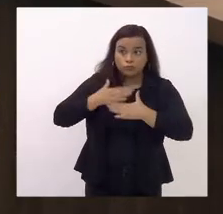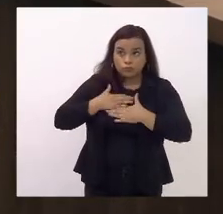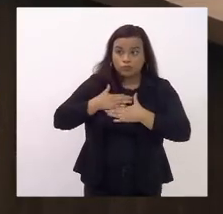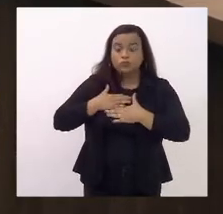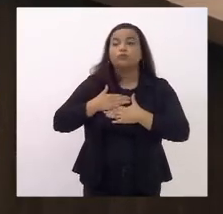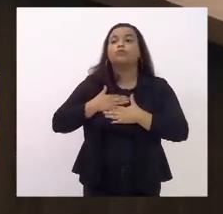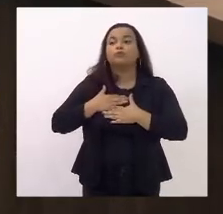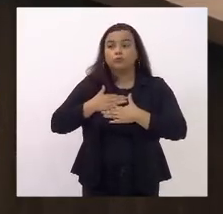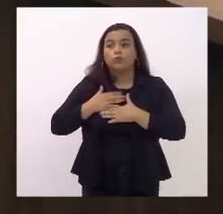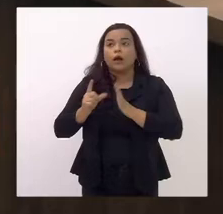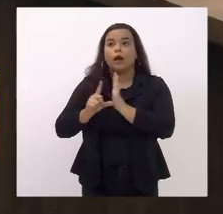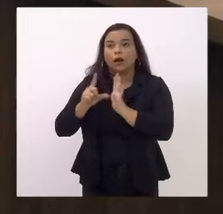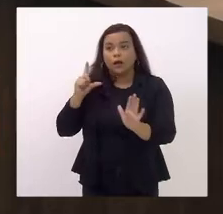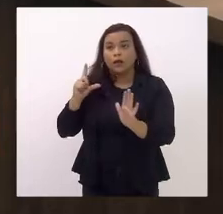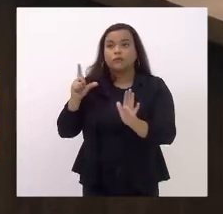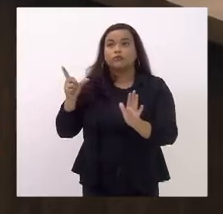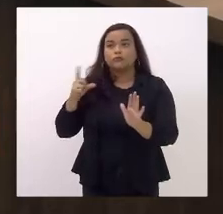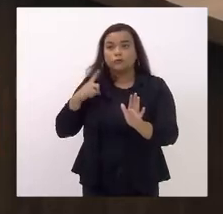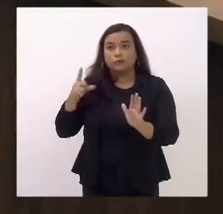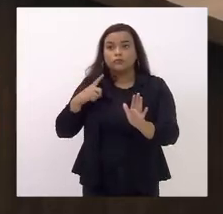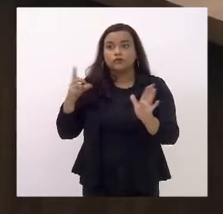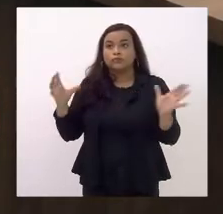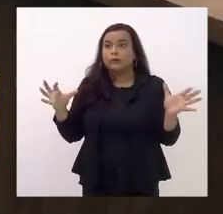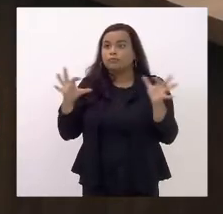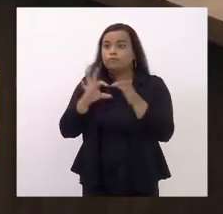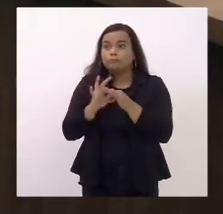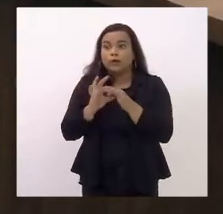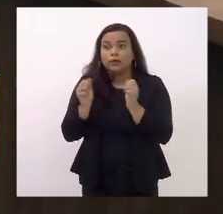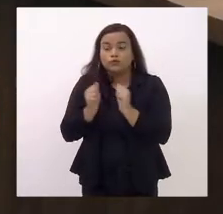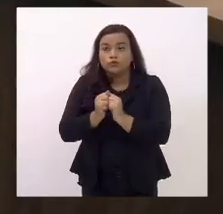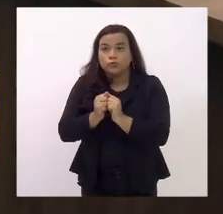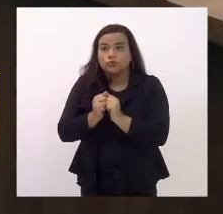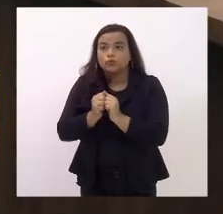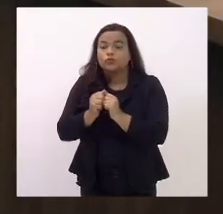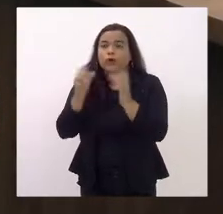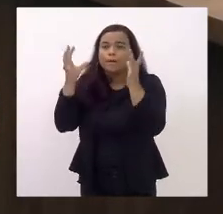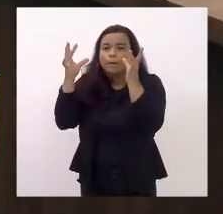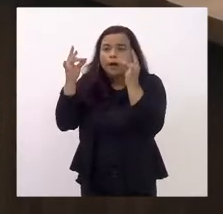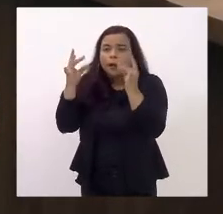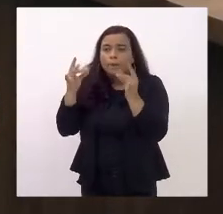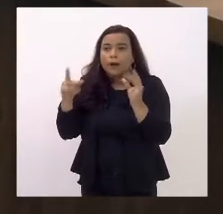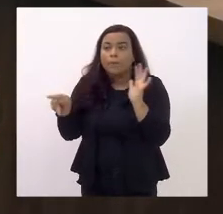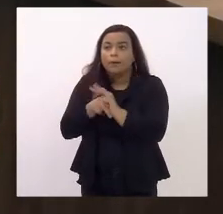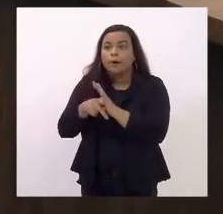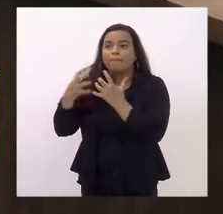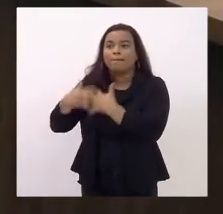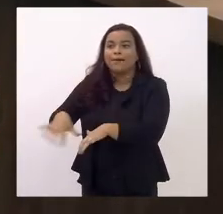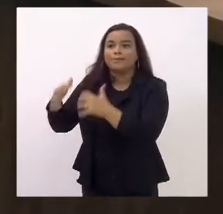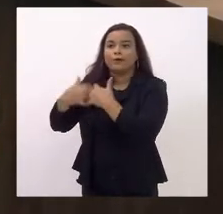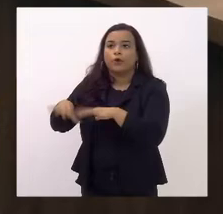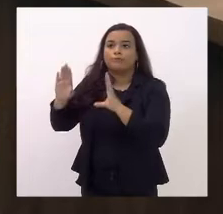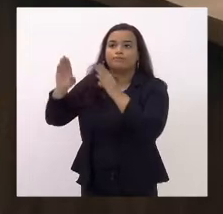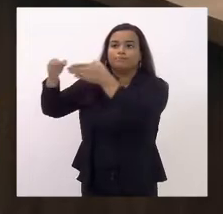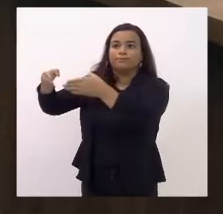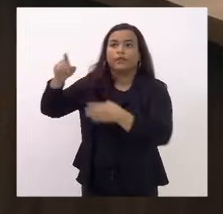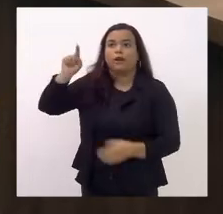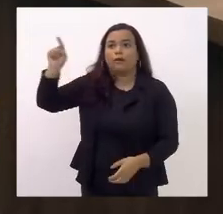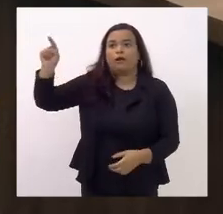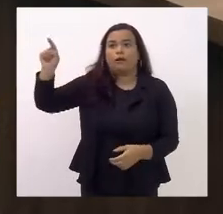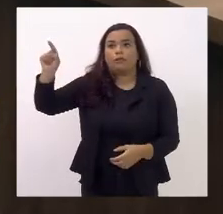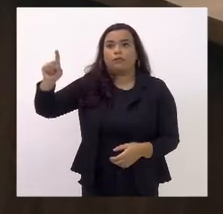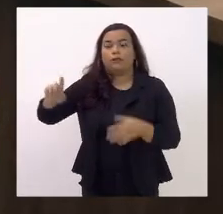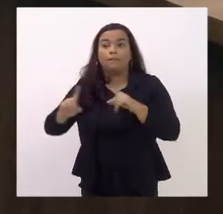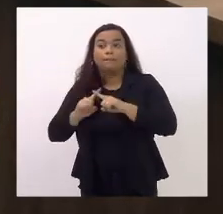outros municípios que não apareceram. Que era, não, específico para Petrópolis. E no